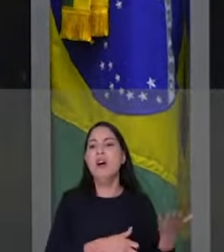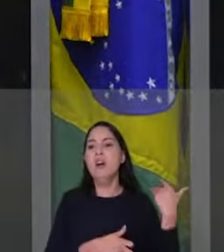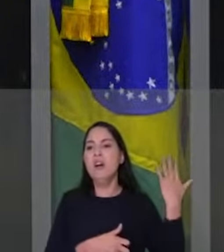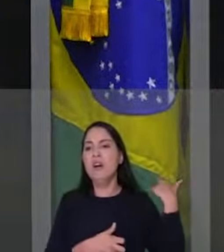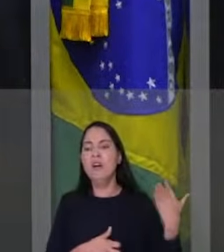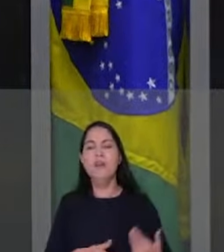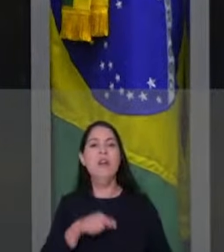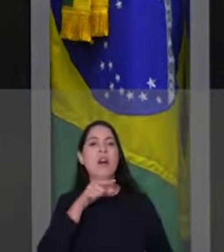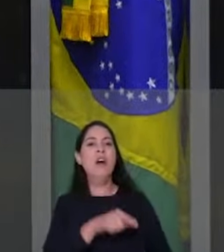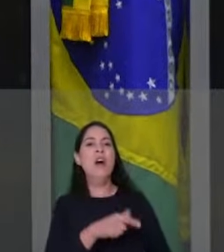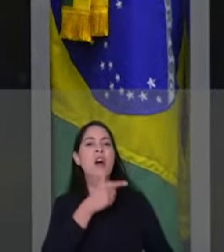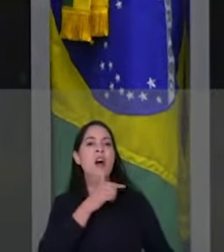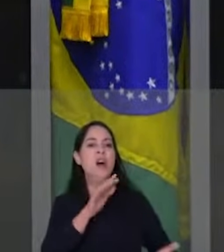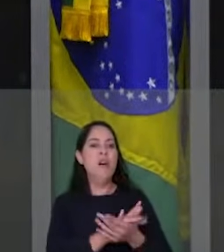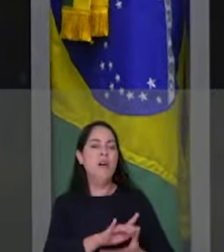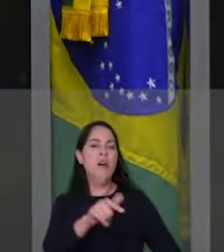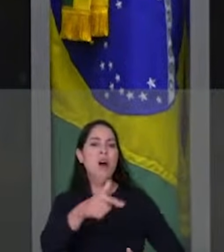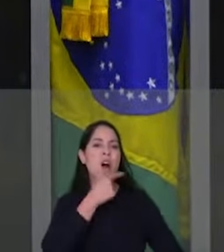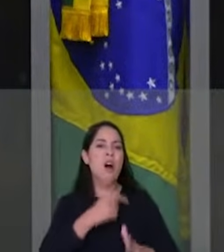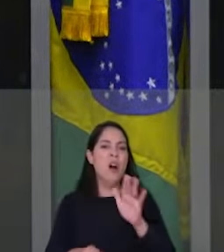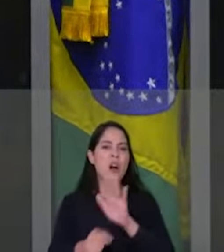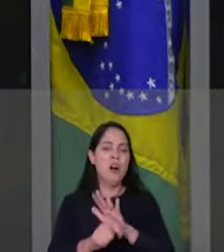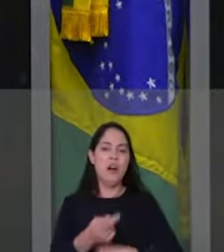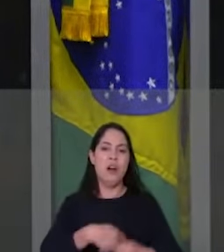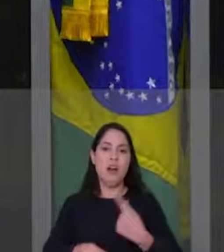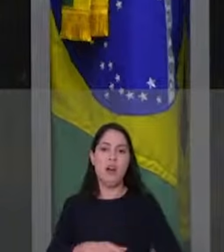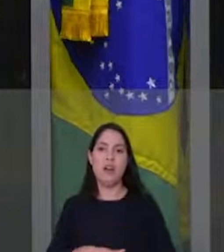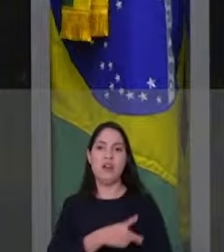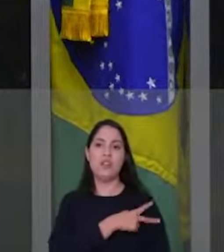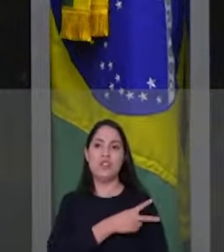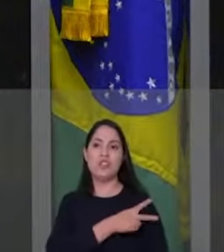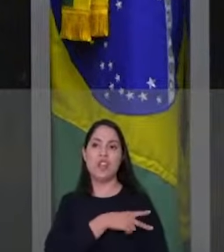esposa de um chefe de facção criminosa,